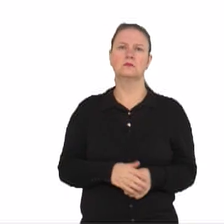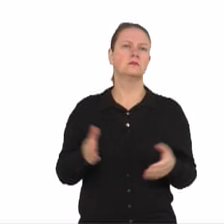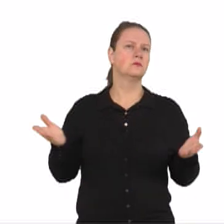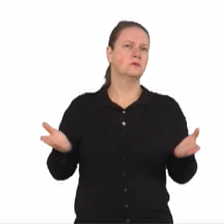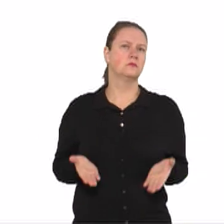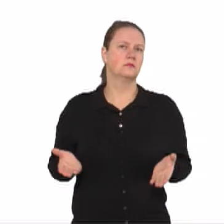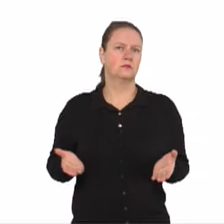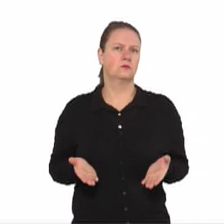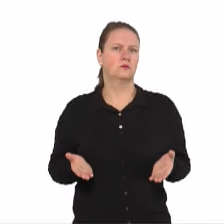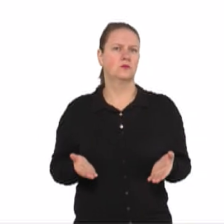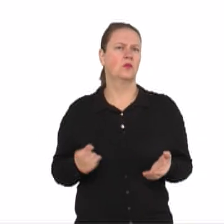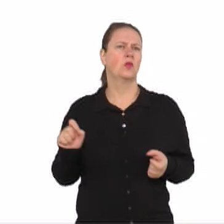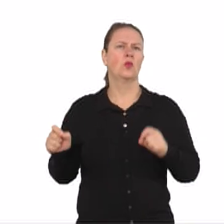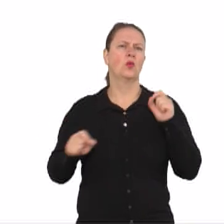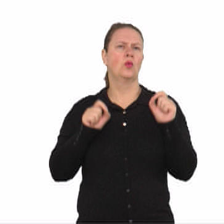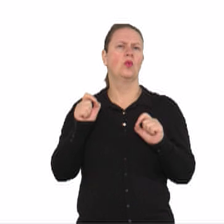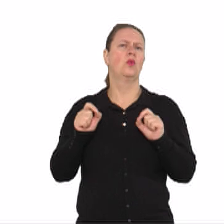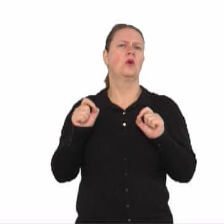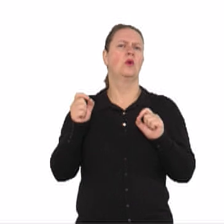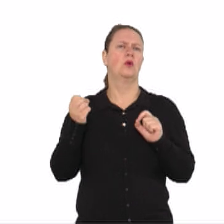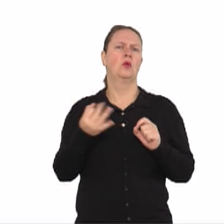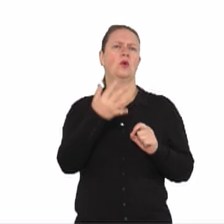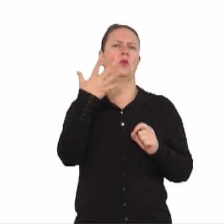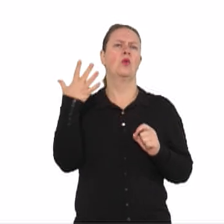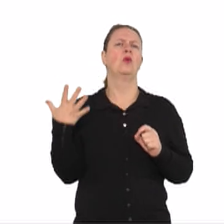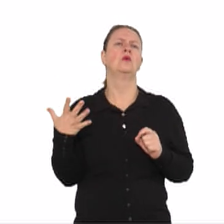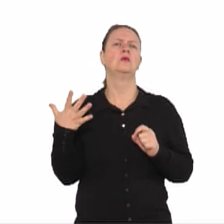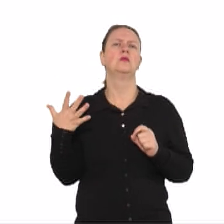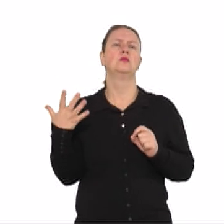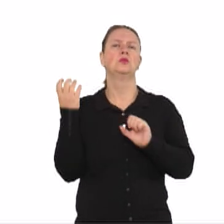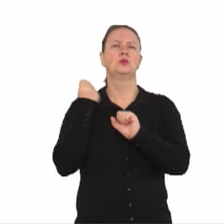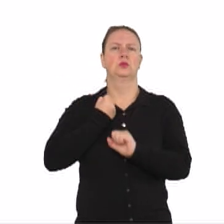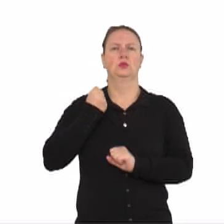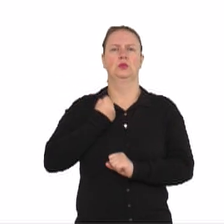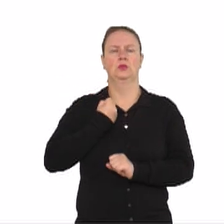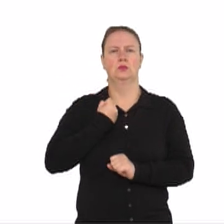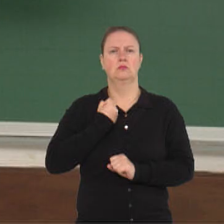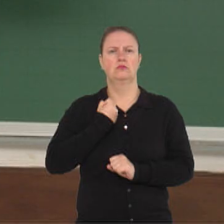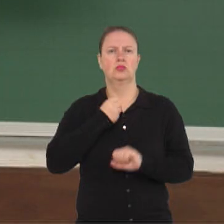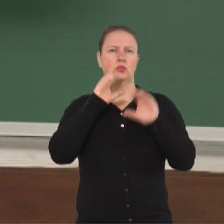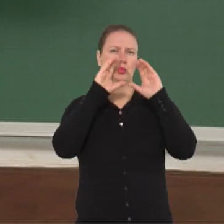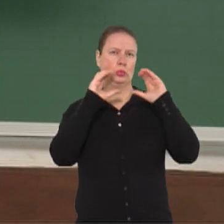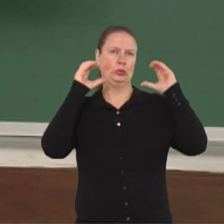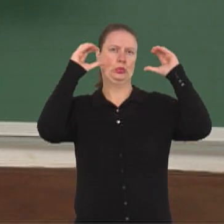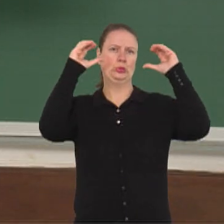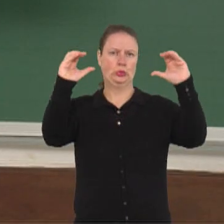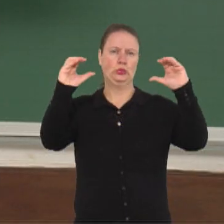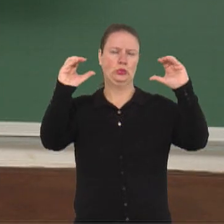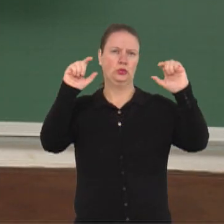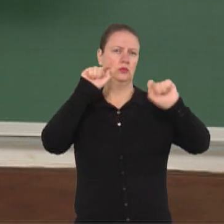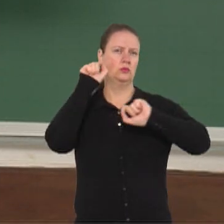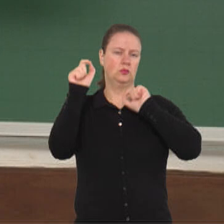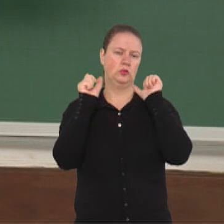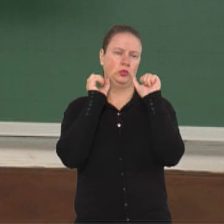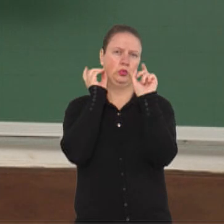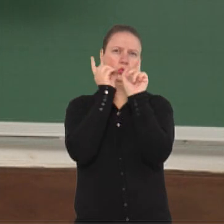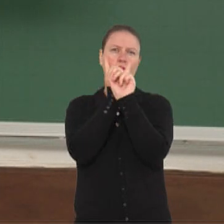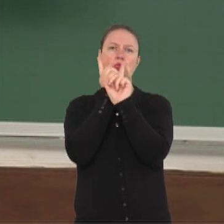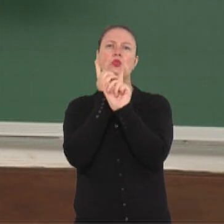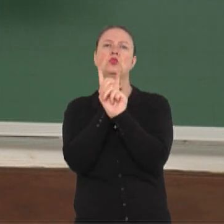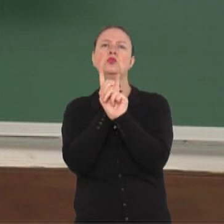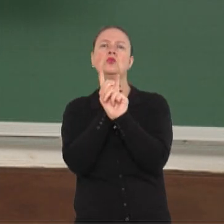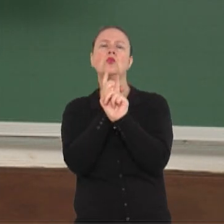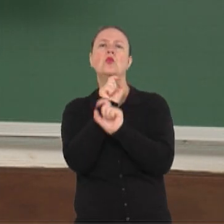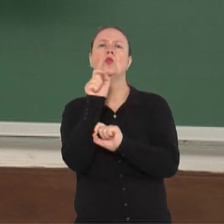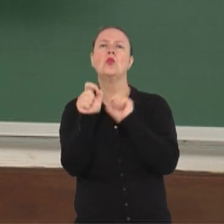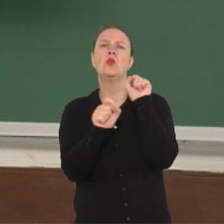Valor numérico. Valor numérico de função é aquele valor encontrado quando eu substituo a minha variável